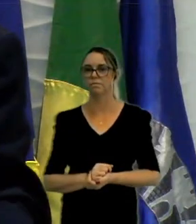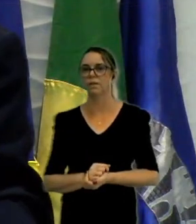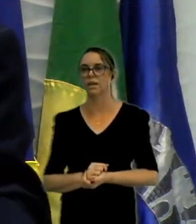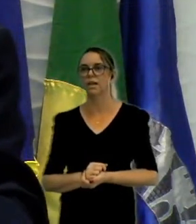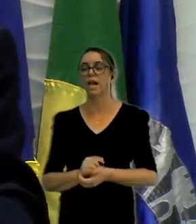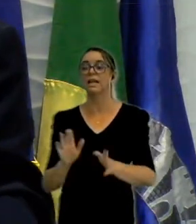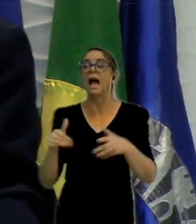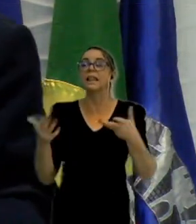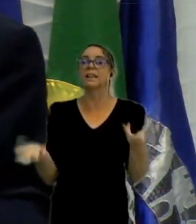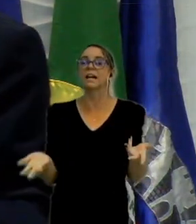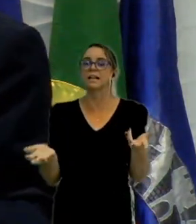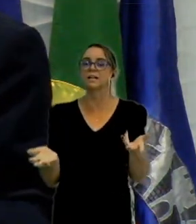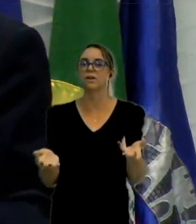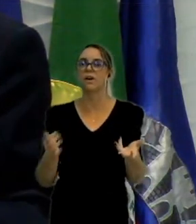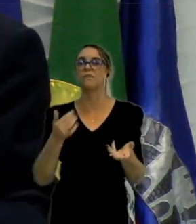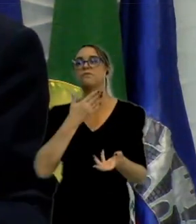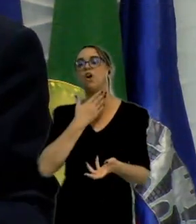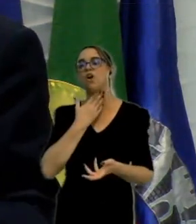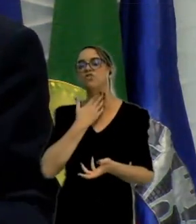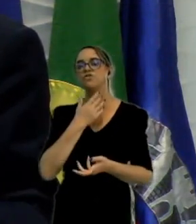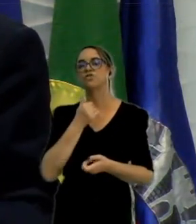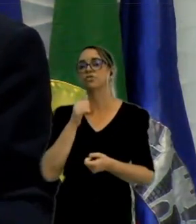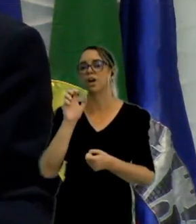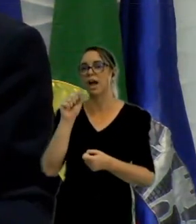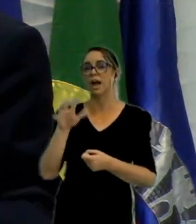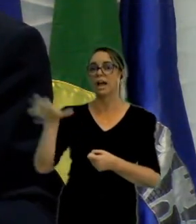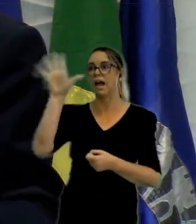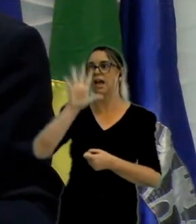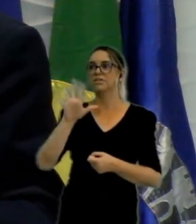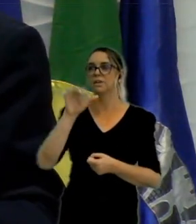Cadê a voz do Agreste, senhor presidente?